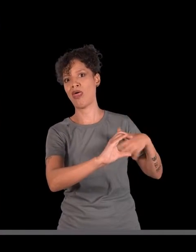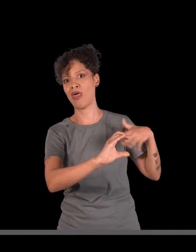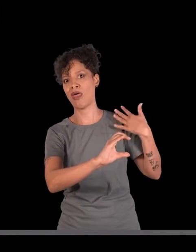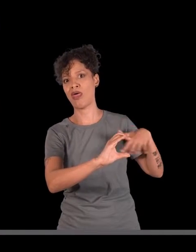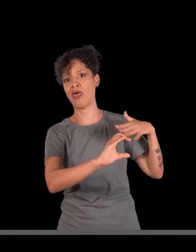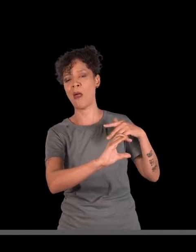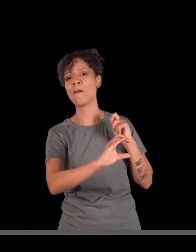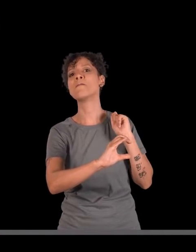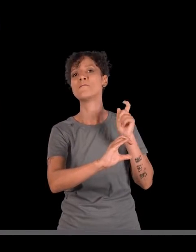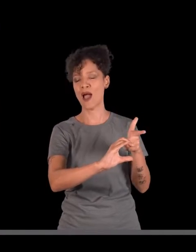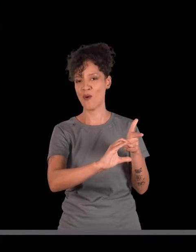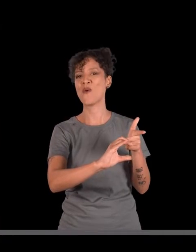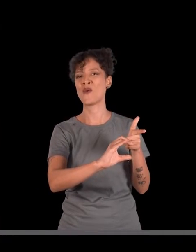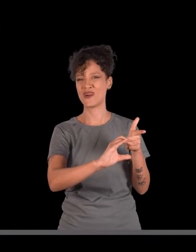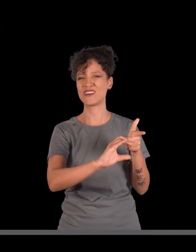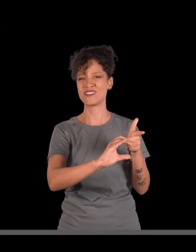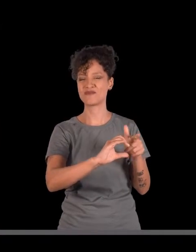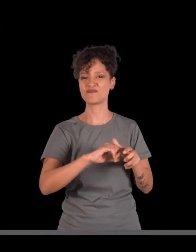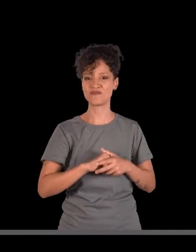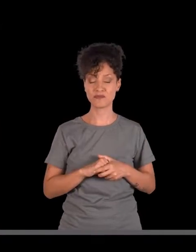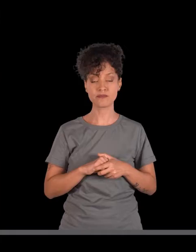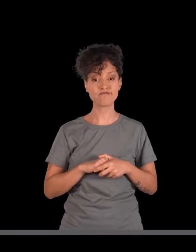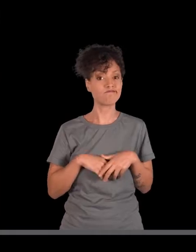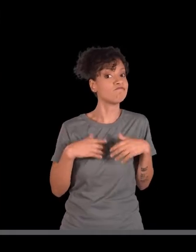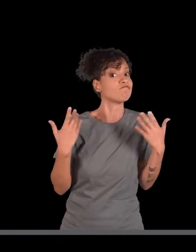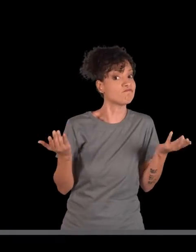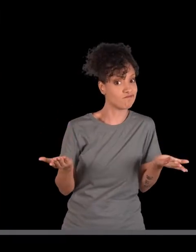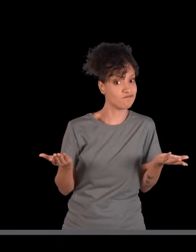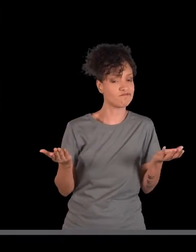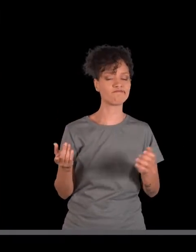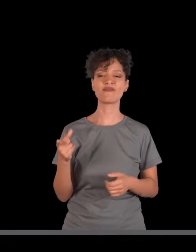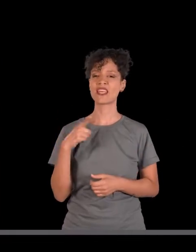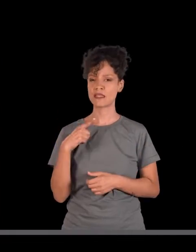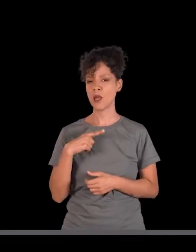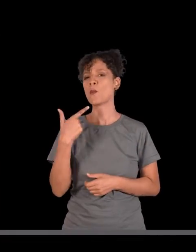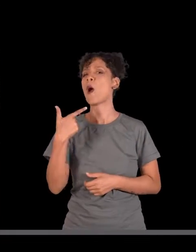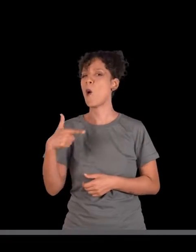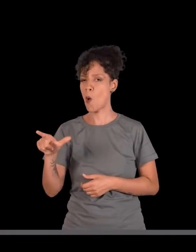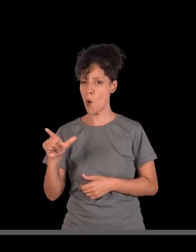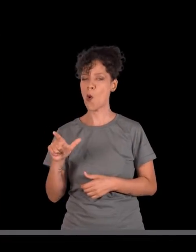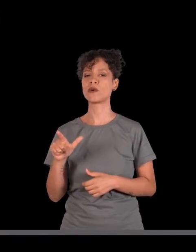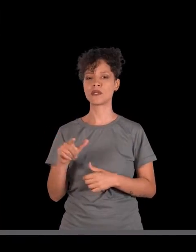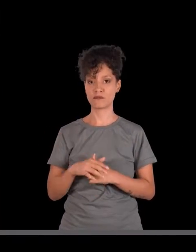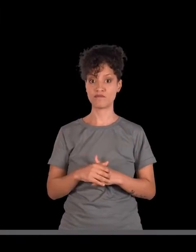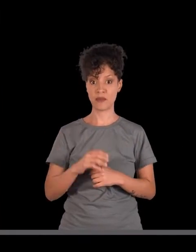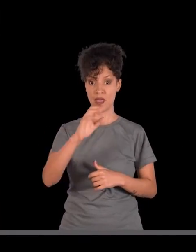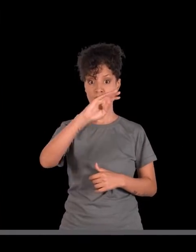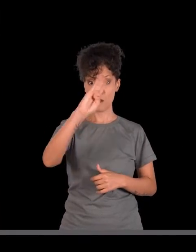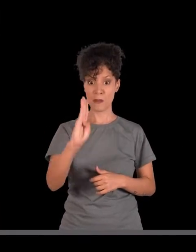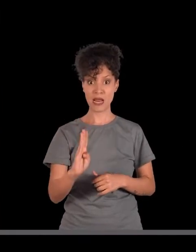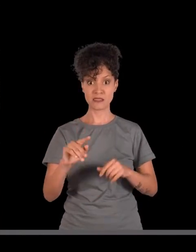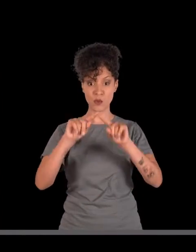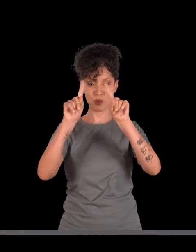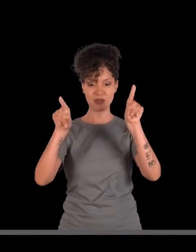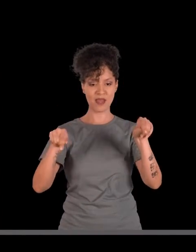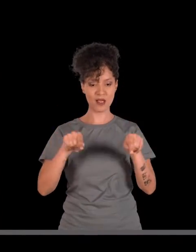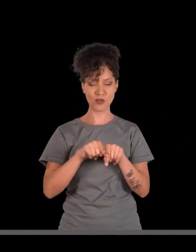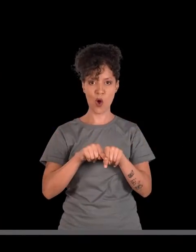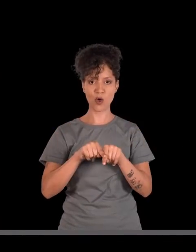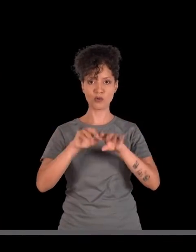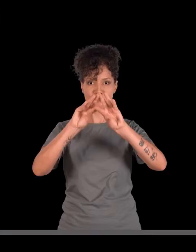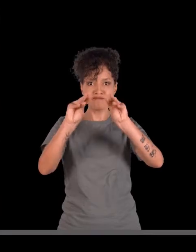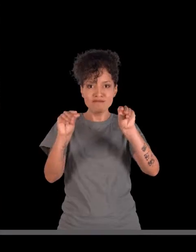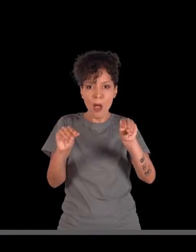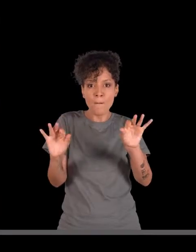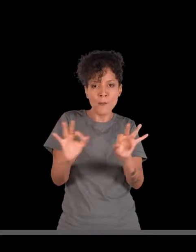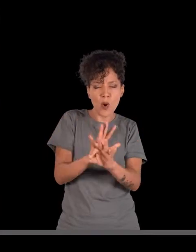dinheiro. Foi pago por essa região aqui. E aí, gente, tem uma outra situação. Formou o território, mas você acha que todos